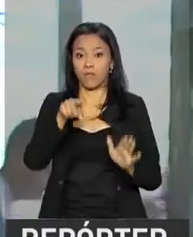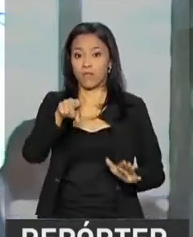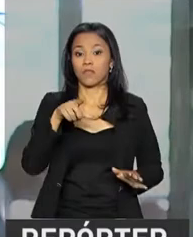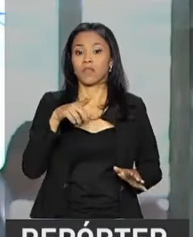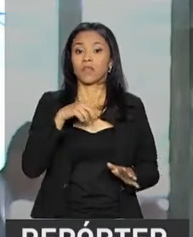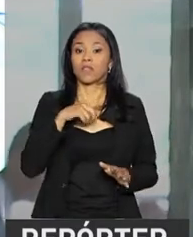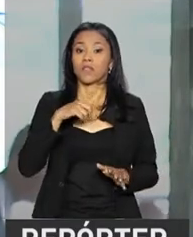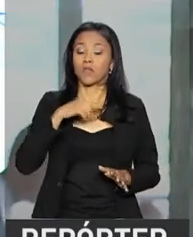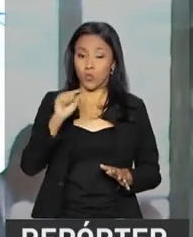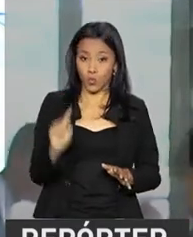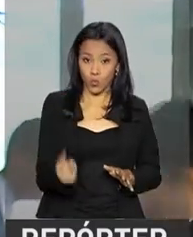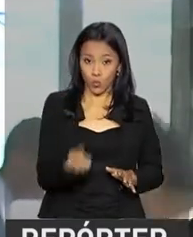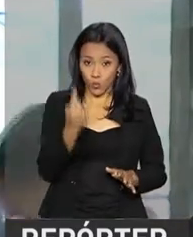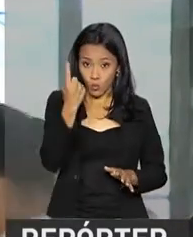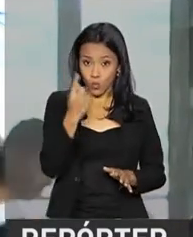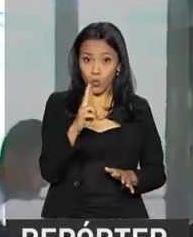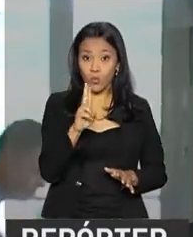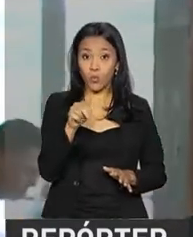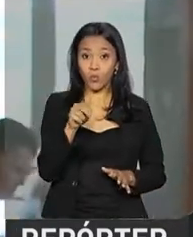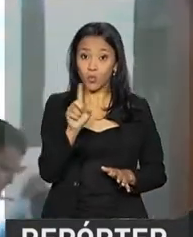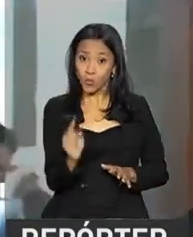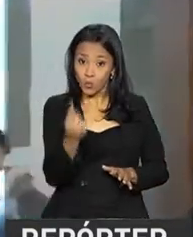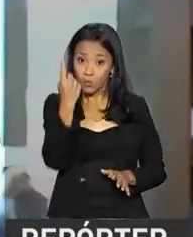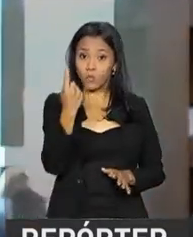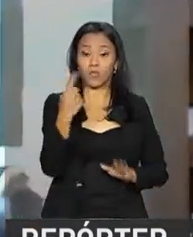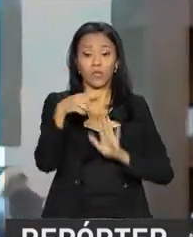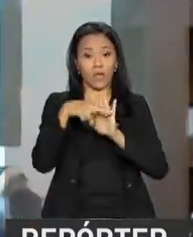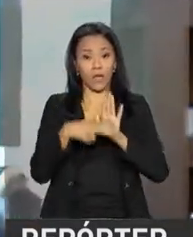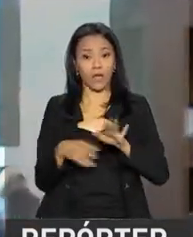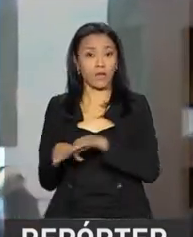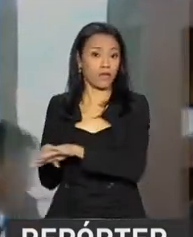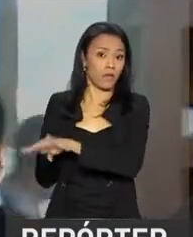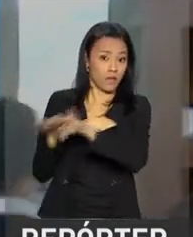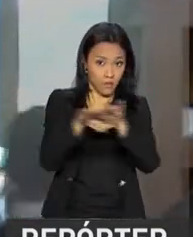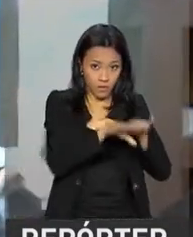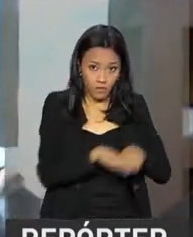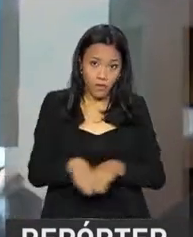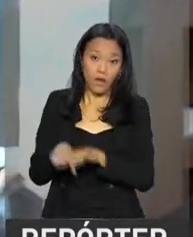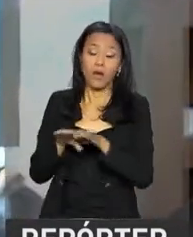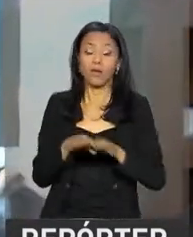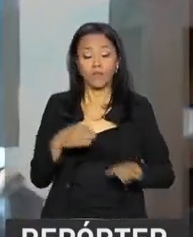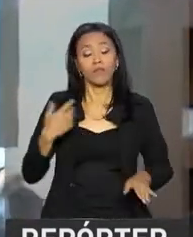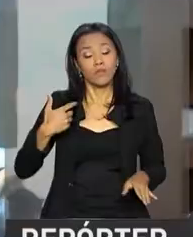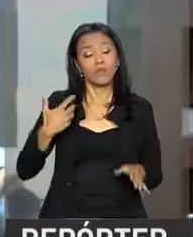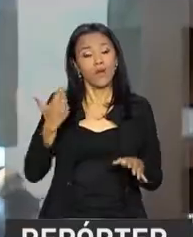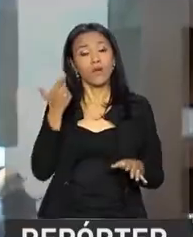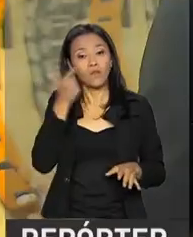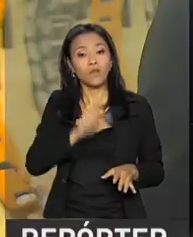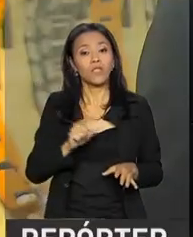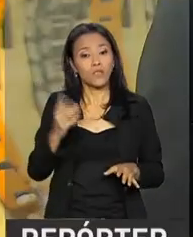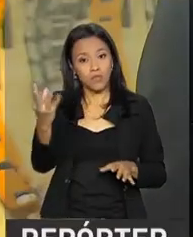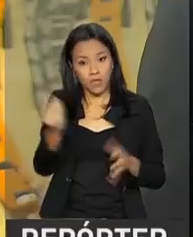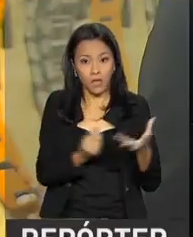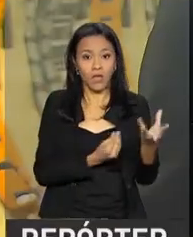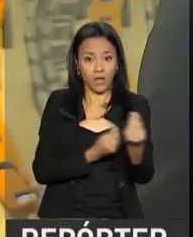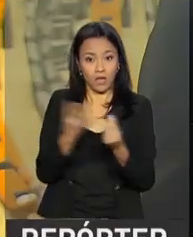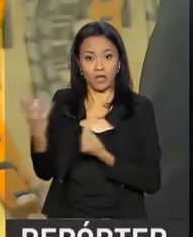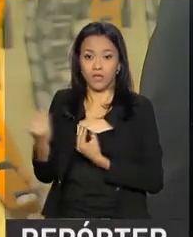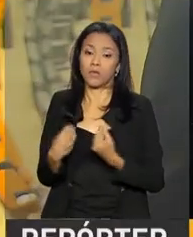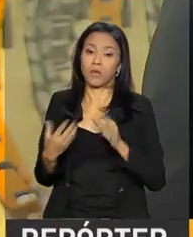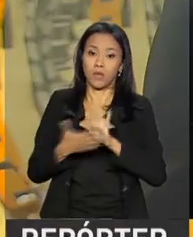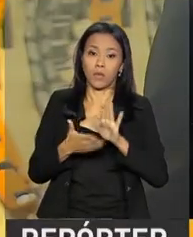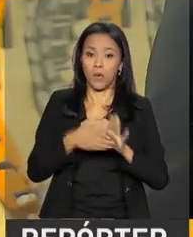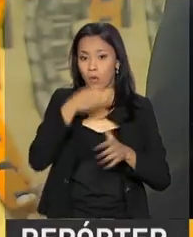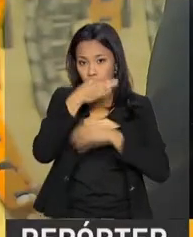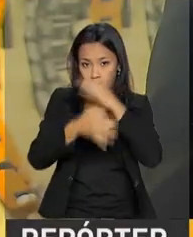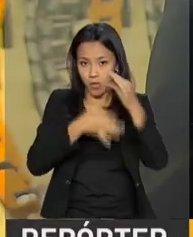único sistema previdenciário para todos os brasileiros nós enquanto ainda podemos receber sugestões de aprimoramento a previsão do governo é de